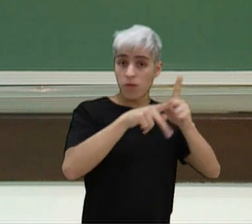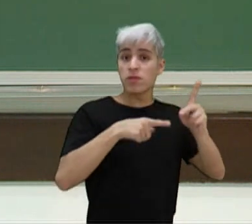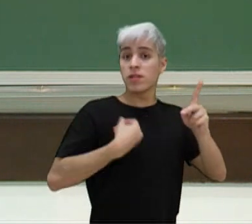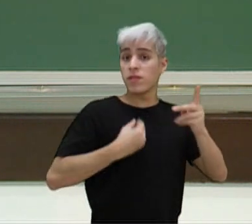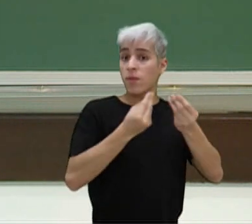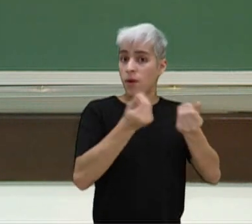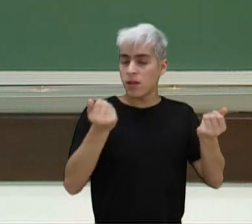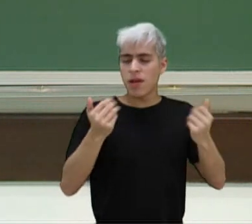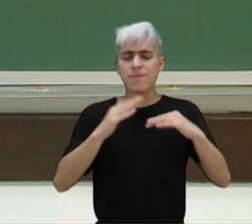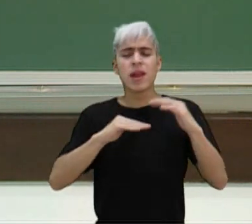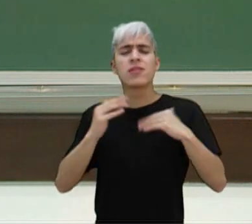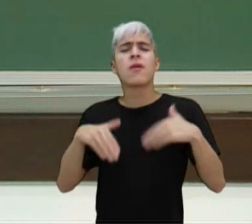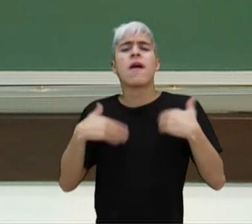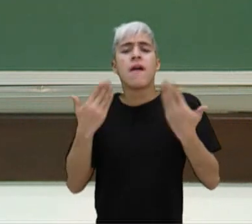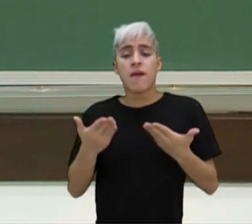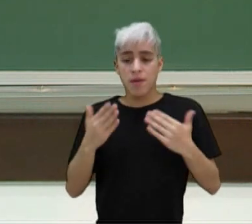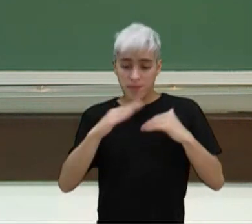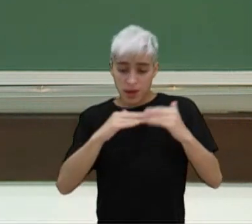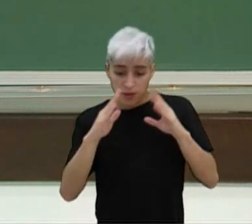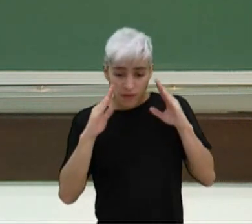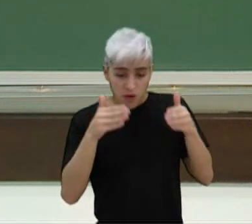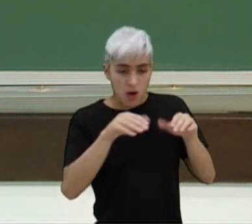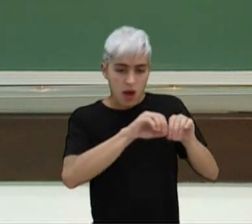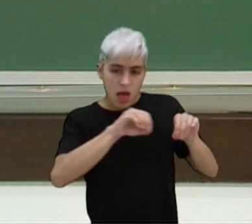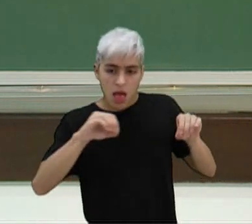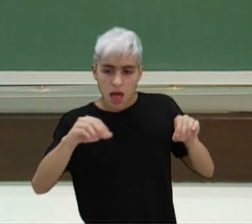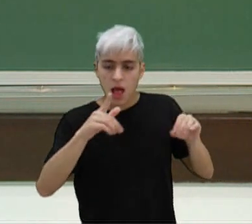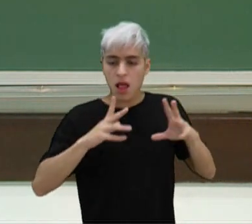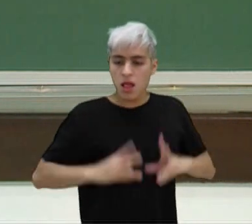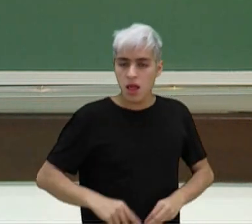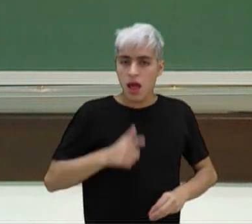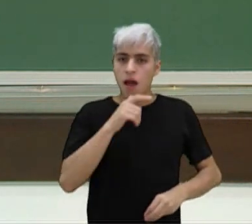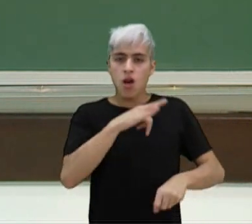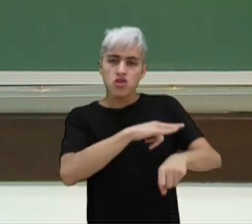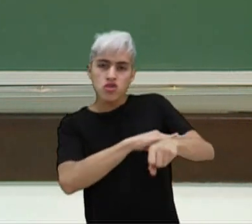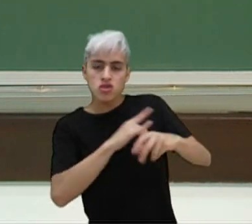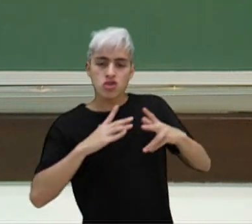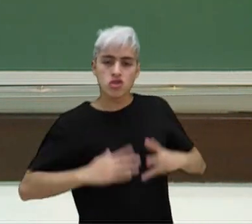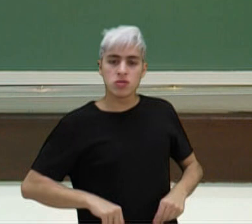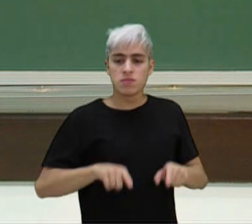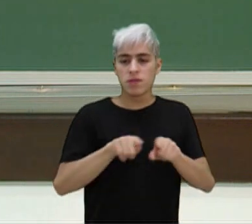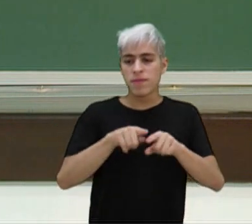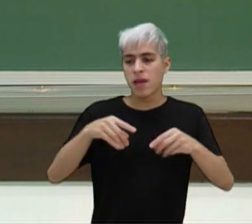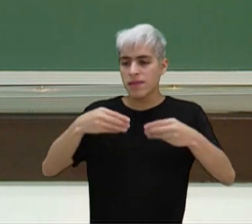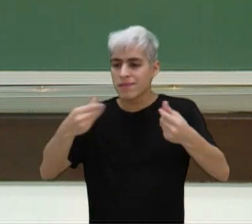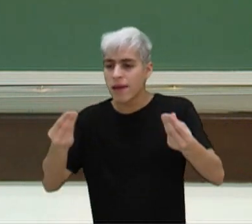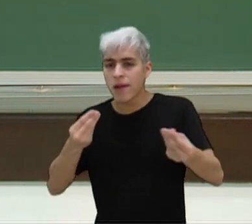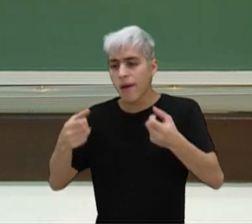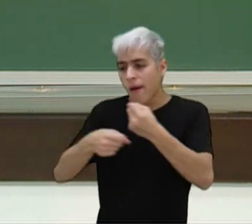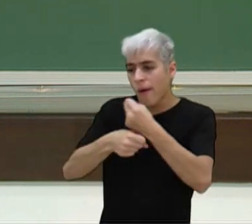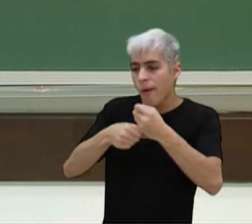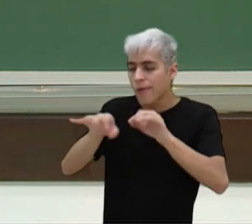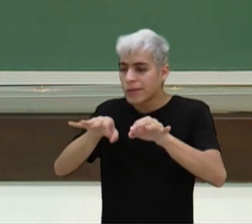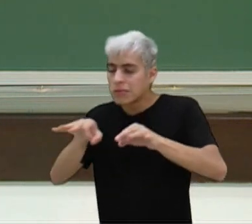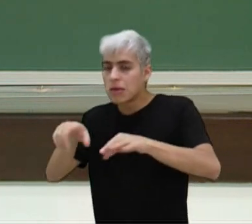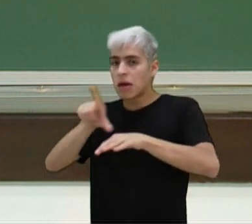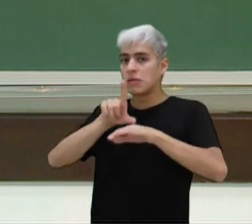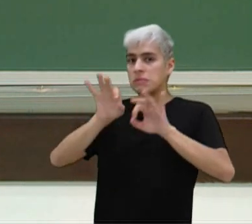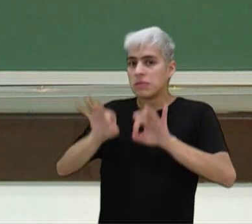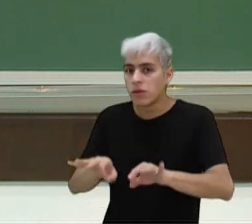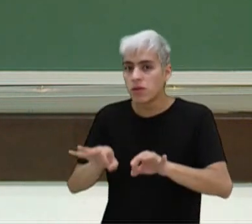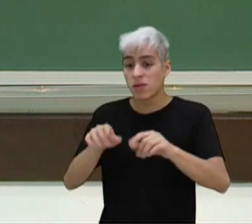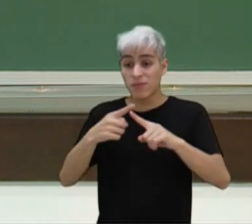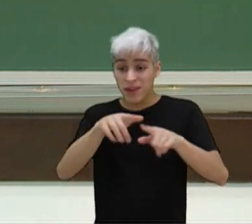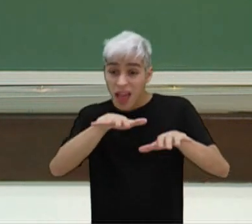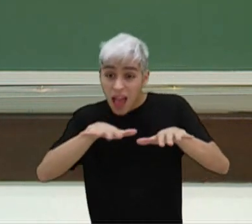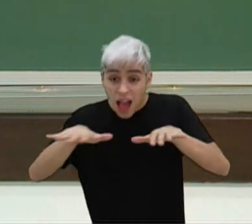práticas? Práticas ligadas ao tratamento de água, ao tratamento de esgoto, ocupação de solos, que são áreas relevantes